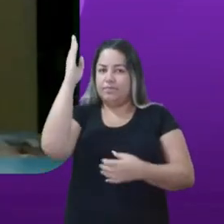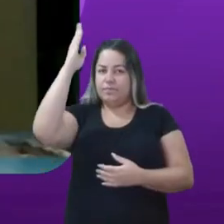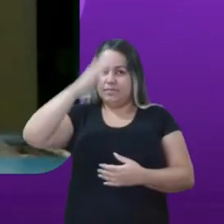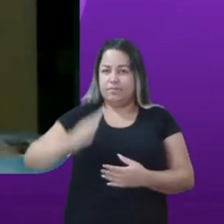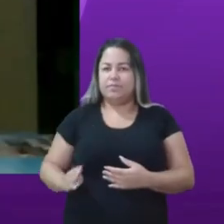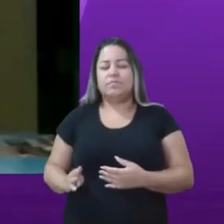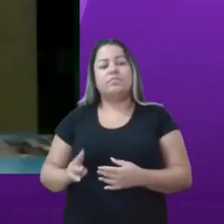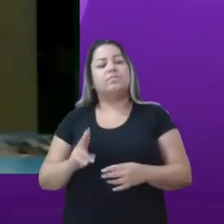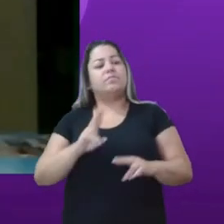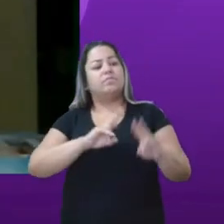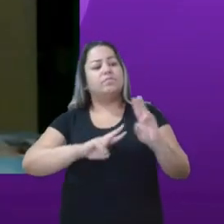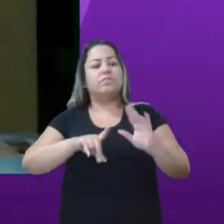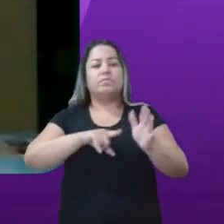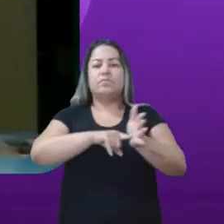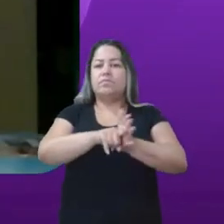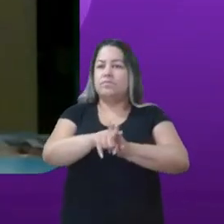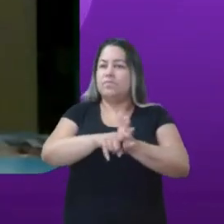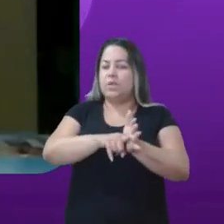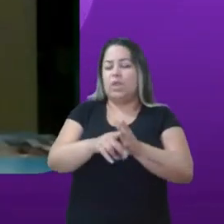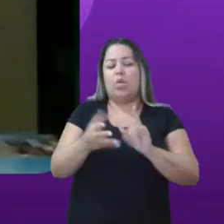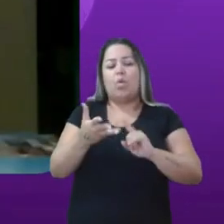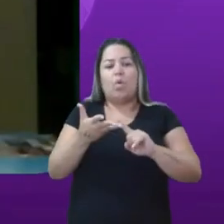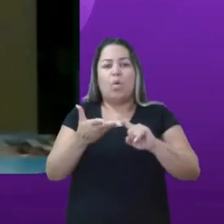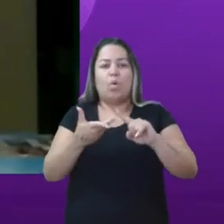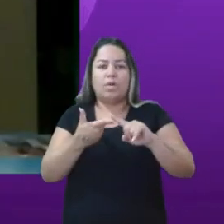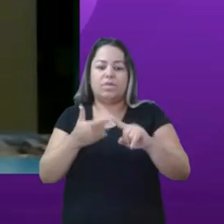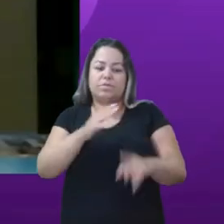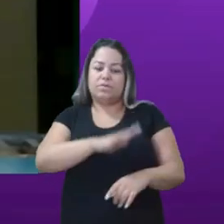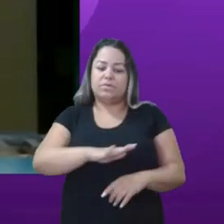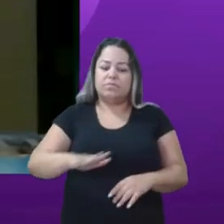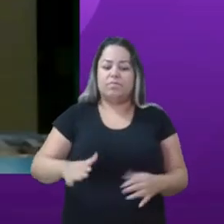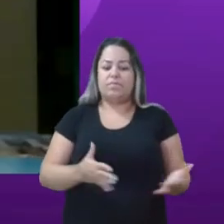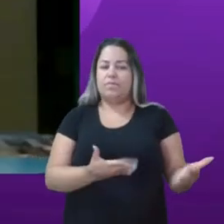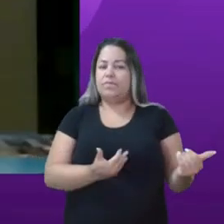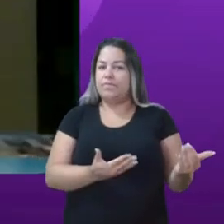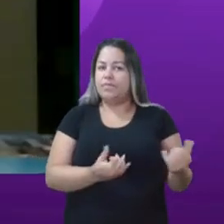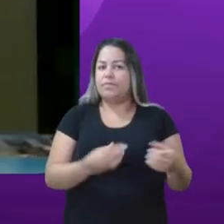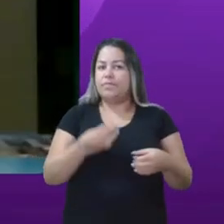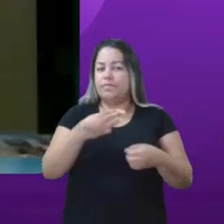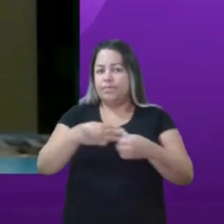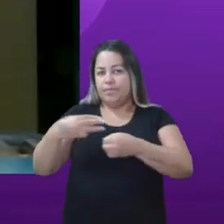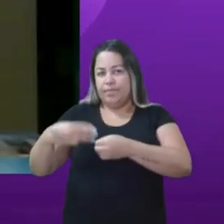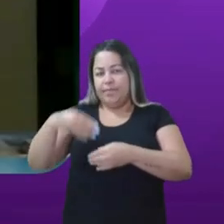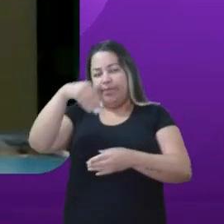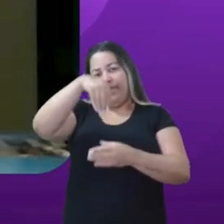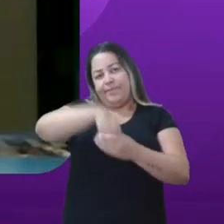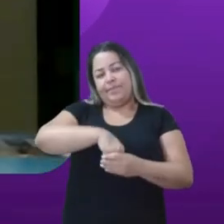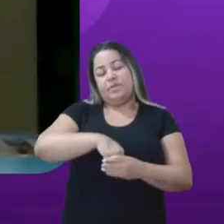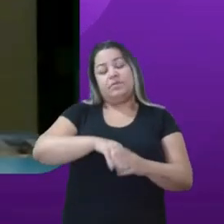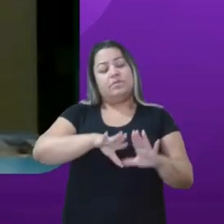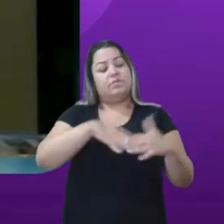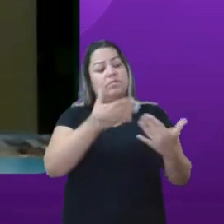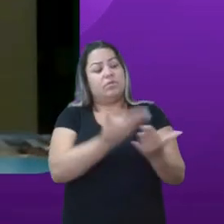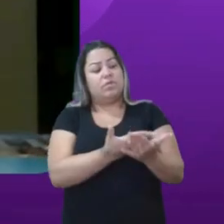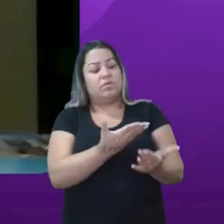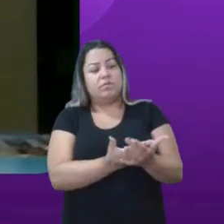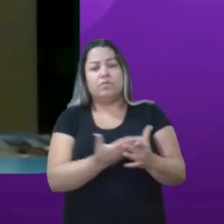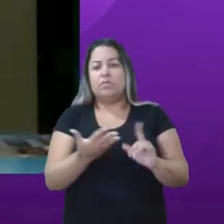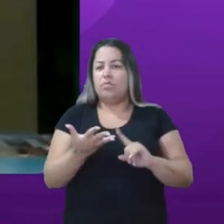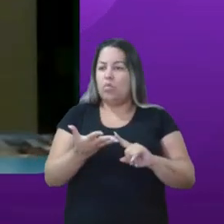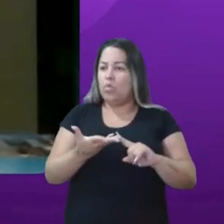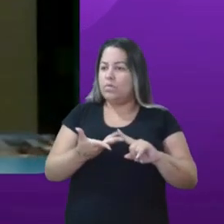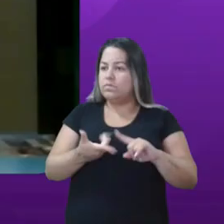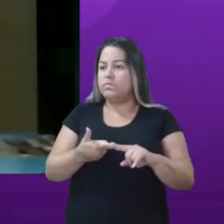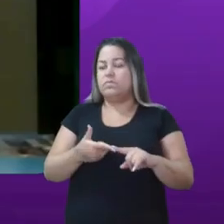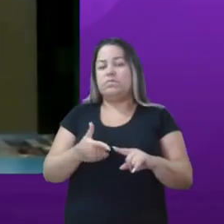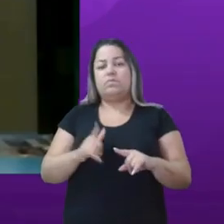olhando qual é a demanda, quantas crianças e adolescentes tem nesse município, quantas estão na escola, quantas estão fora